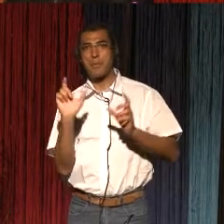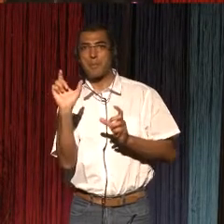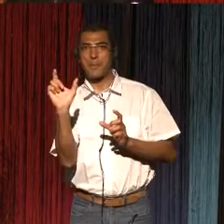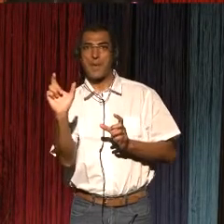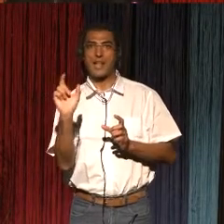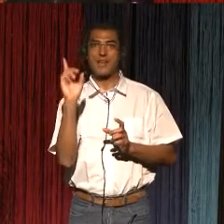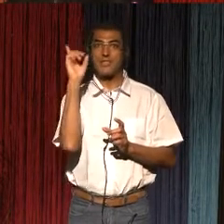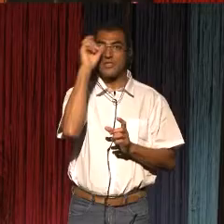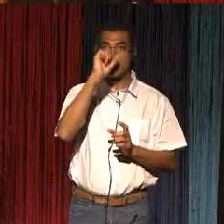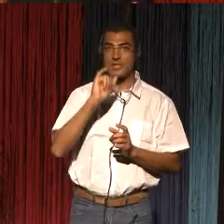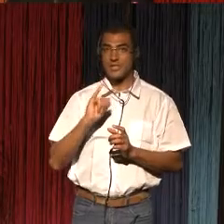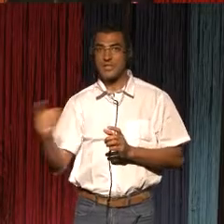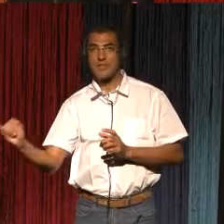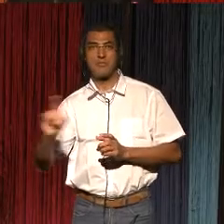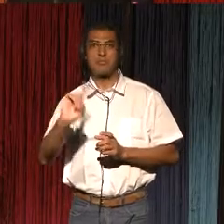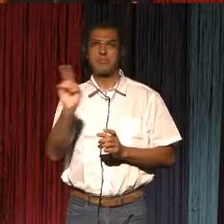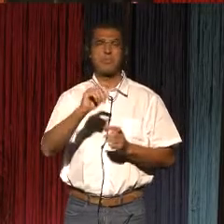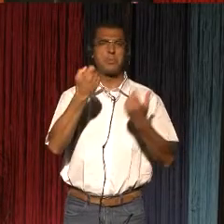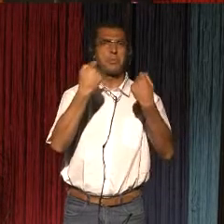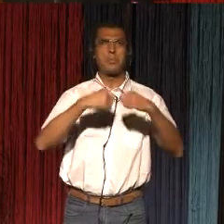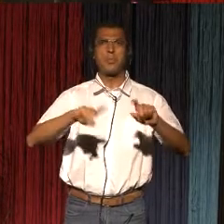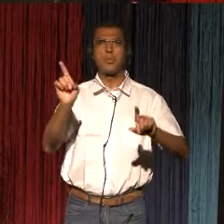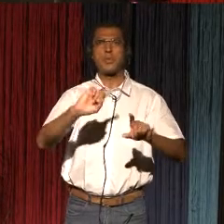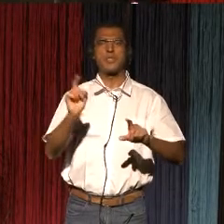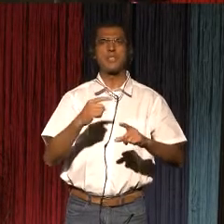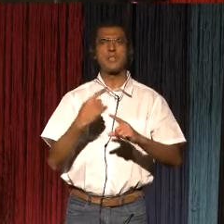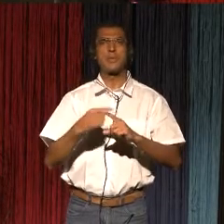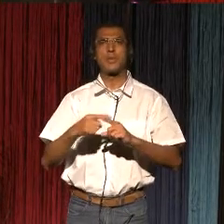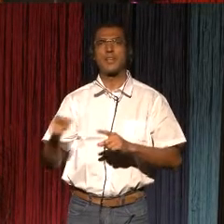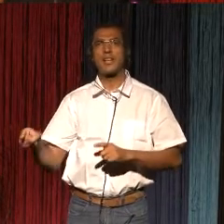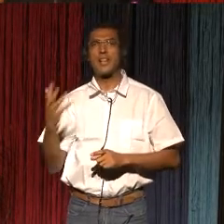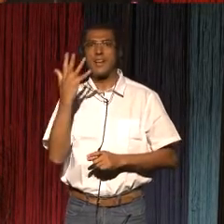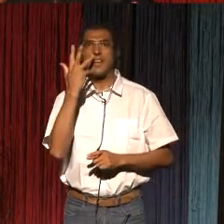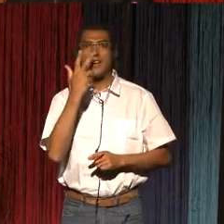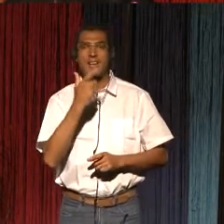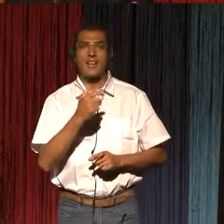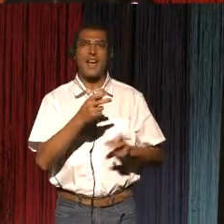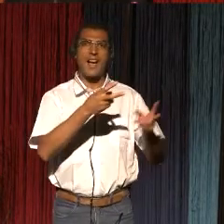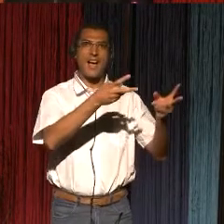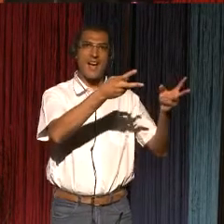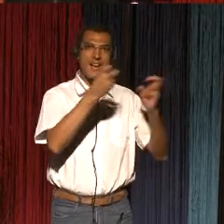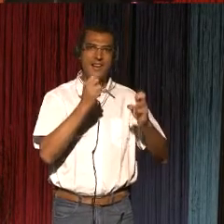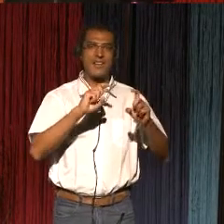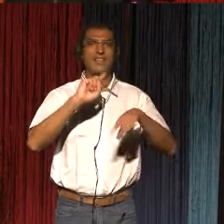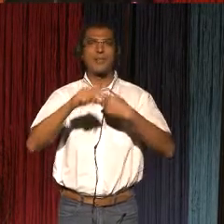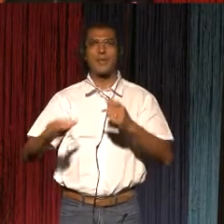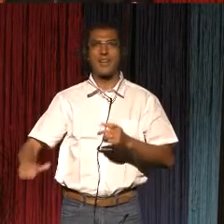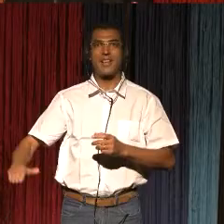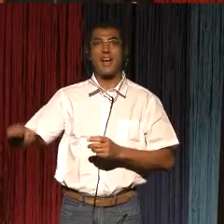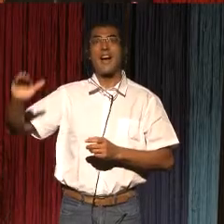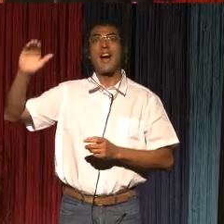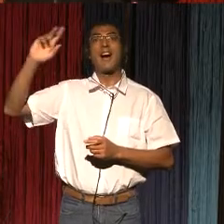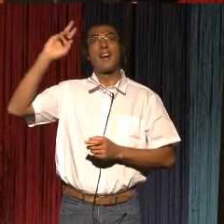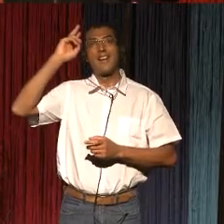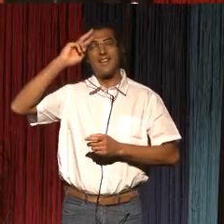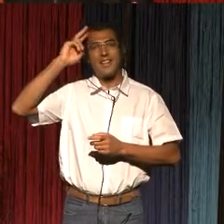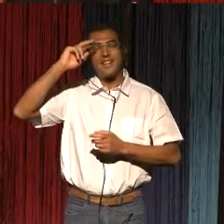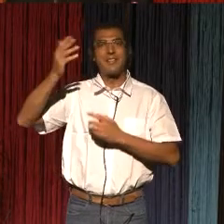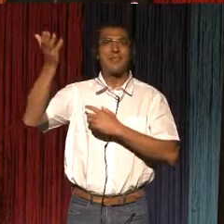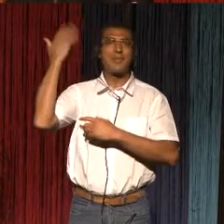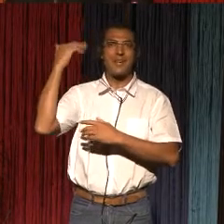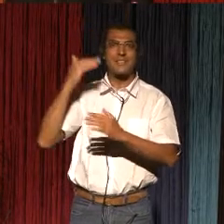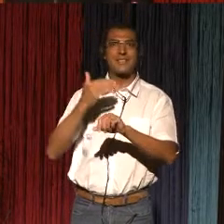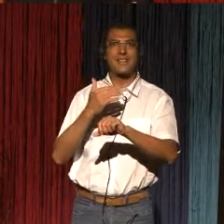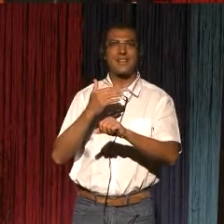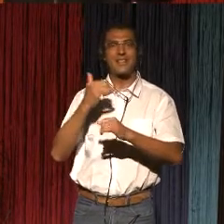gente falar em diâmetro, a criança tem a compreensão do que é diâmetro. As crianças